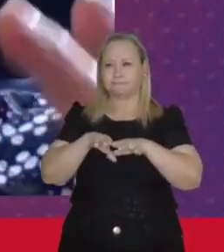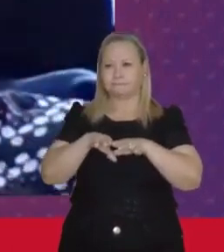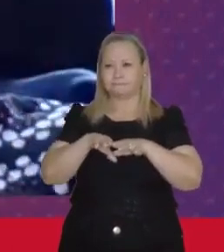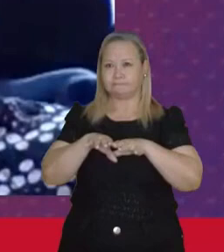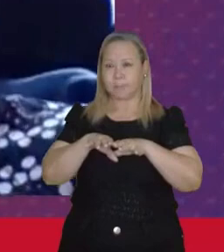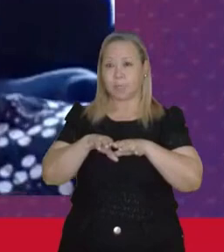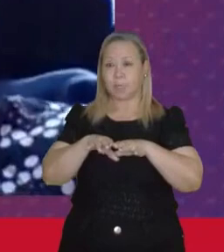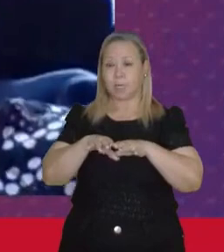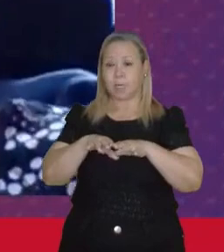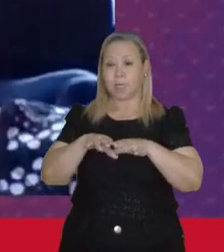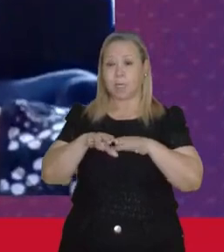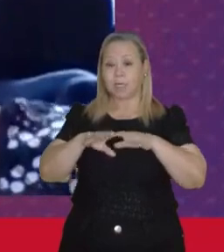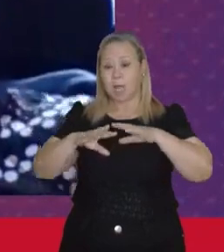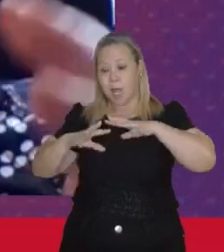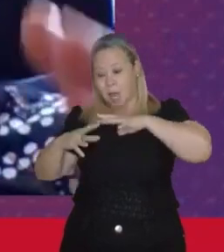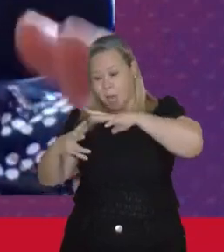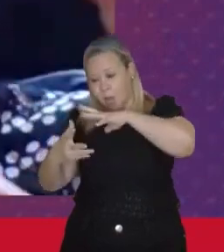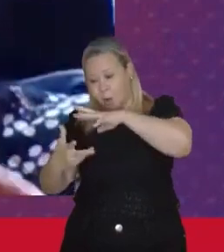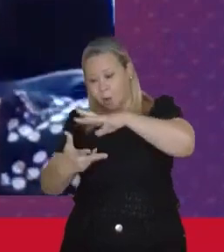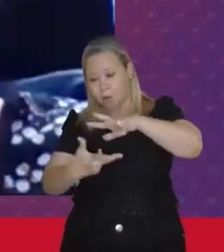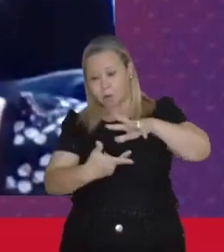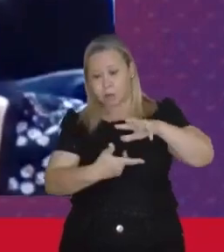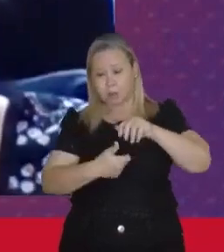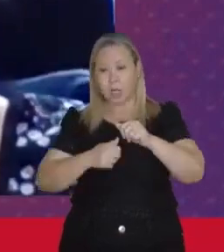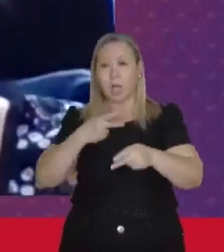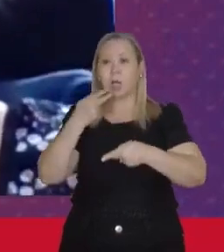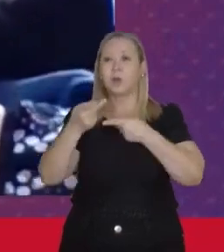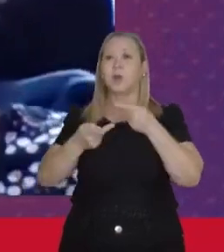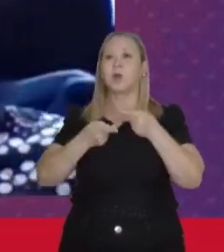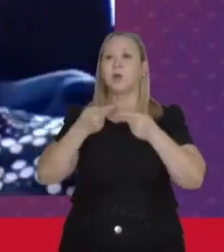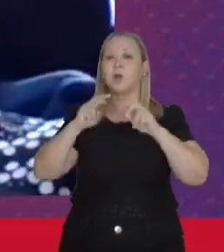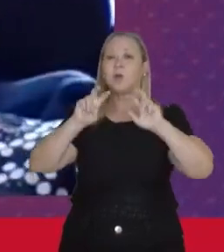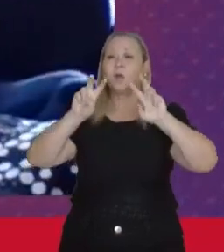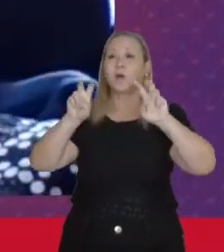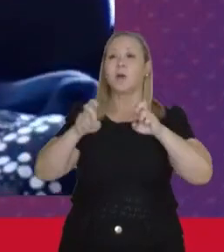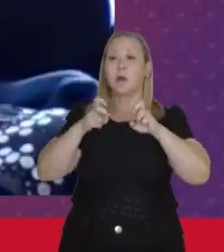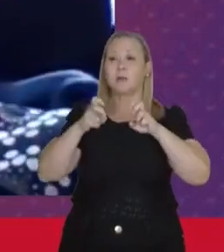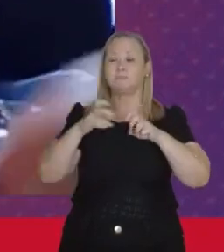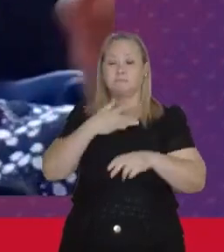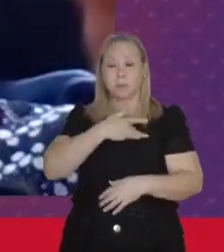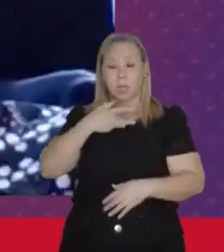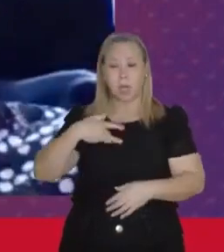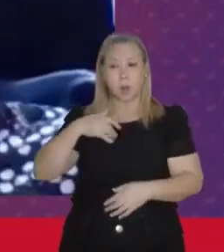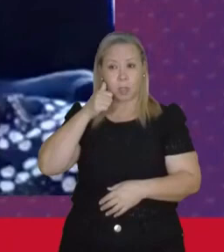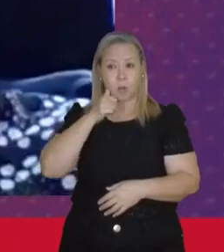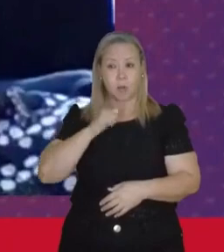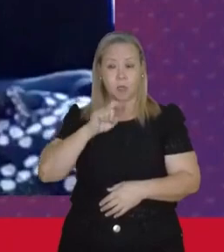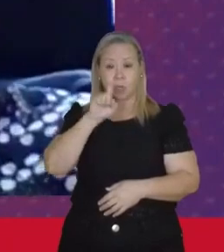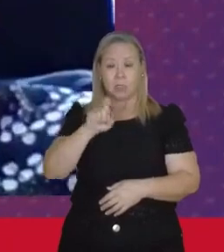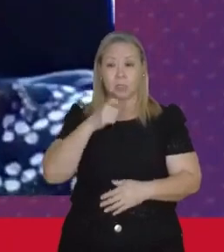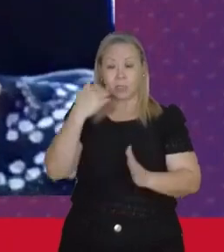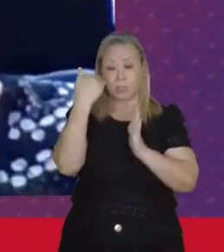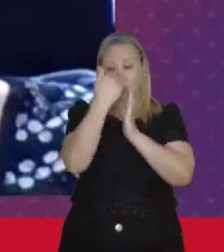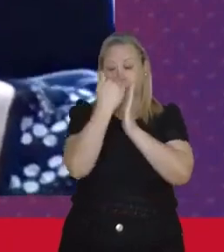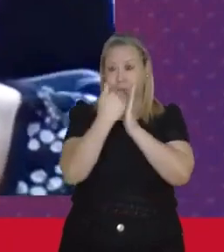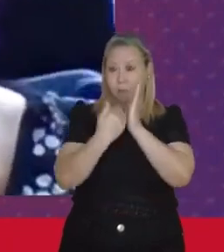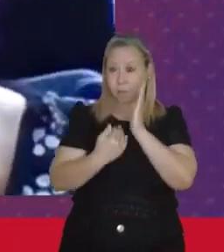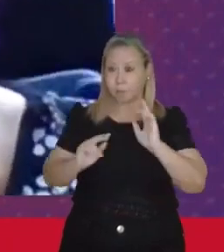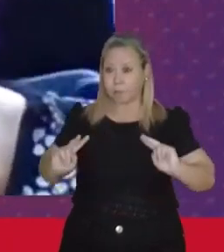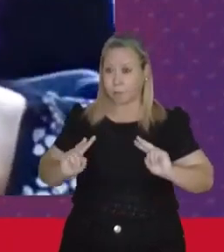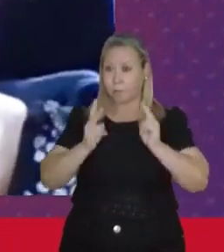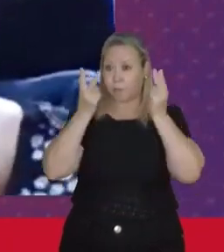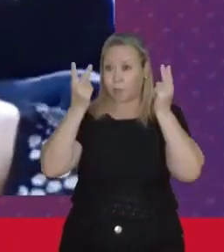e da universalidade no que diz respeito à saúde das mulheres, que são princípios do nosso